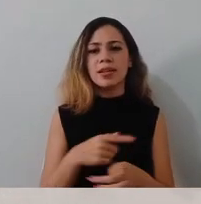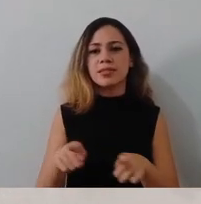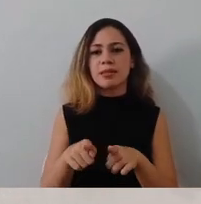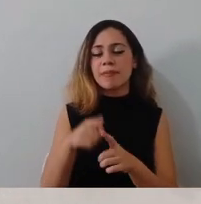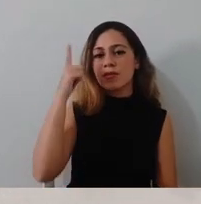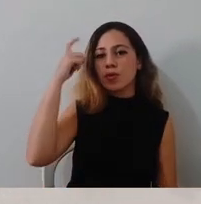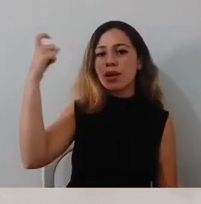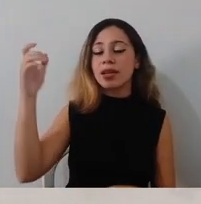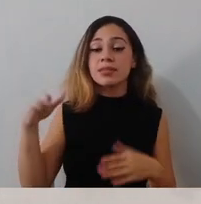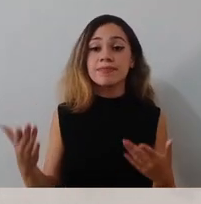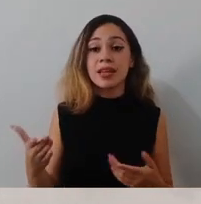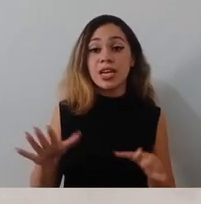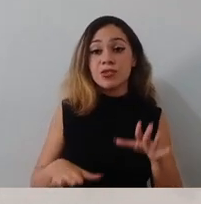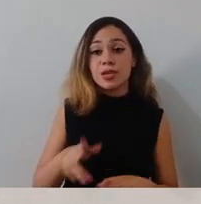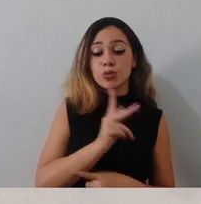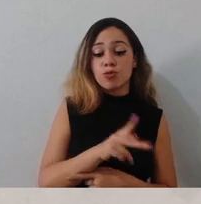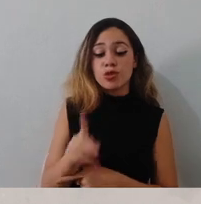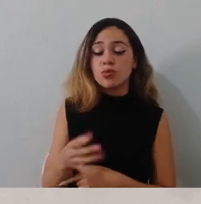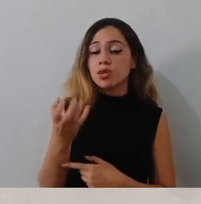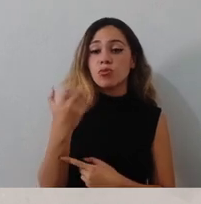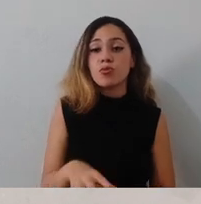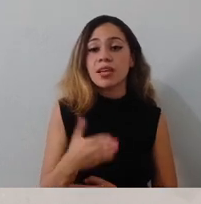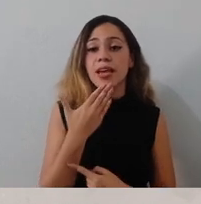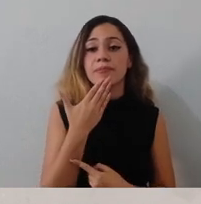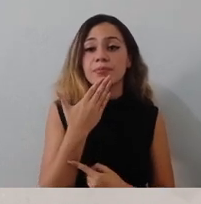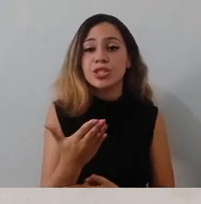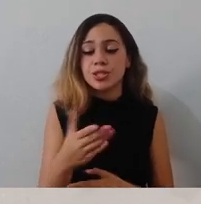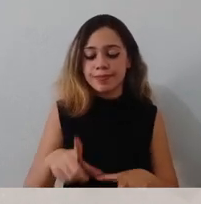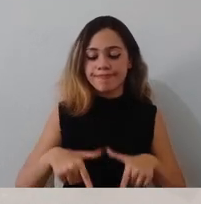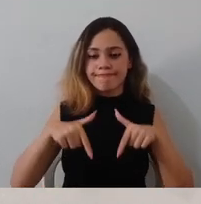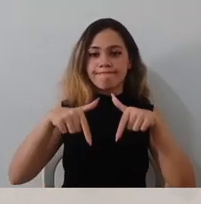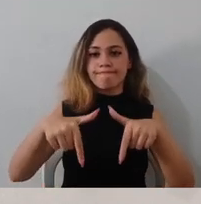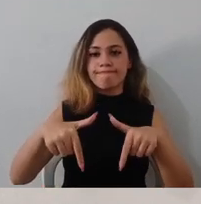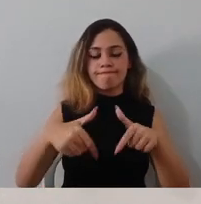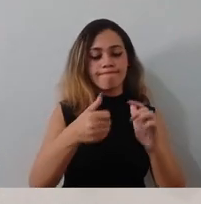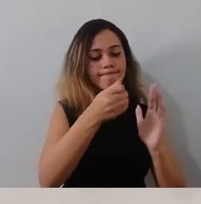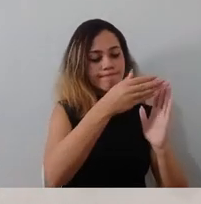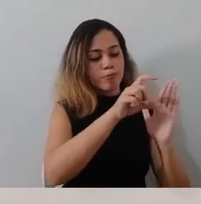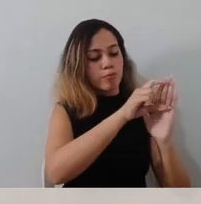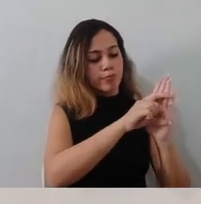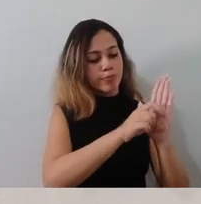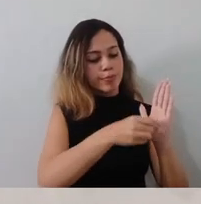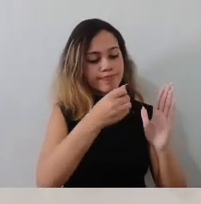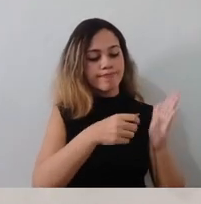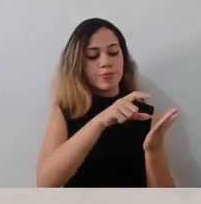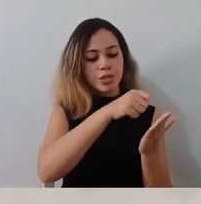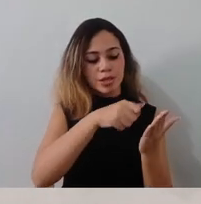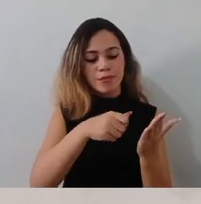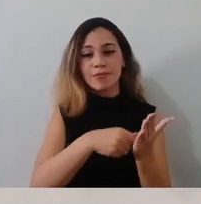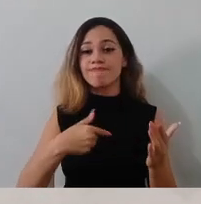mas às vezes uma professora que não quer entregar um relatório, nem com o pedido do médico, ou como foi meu caso também, que eu sofro